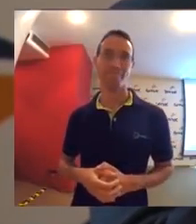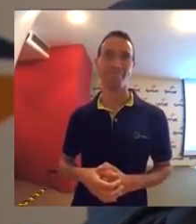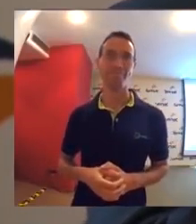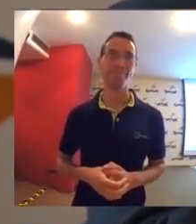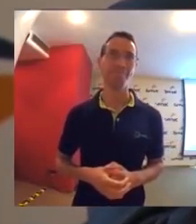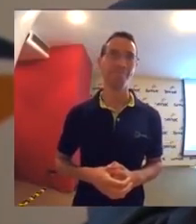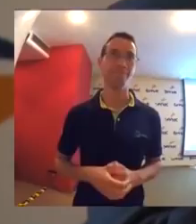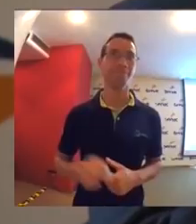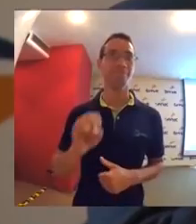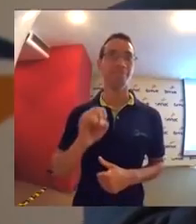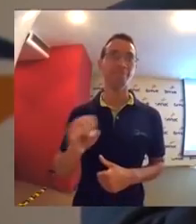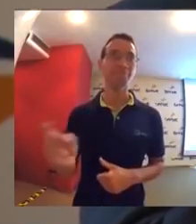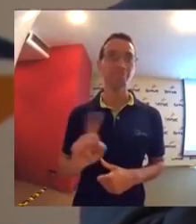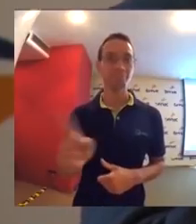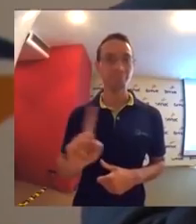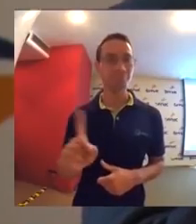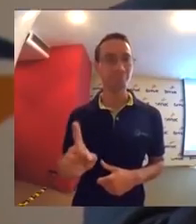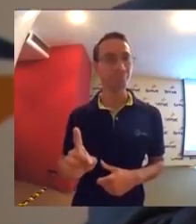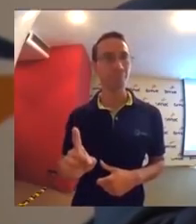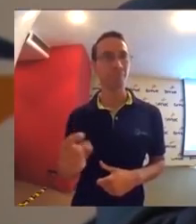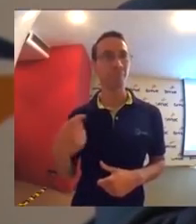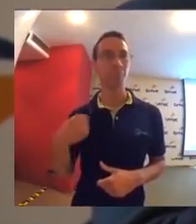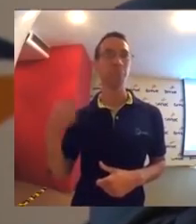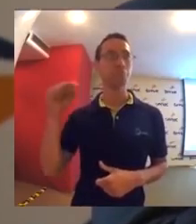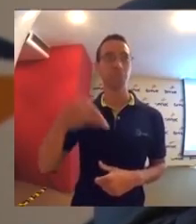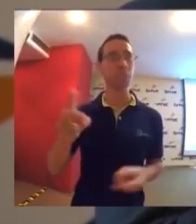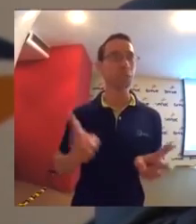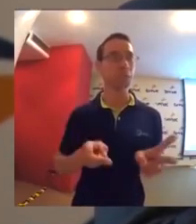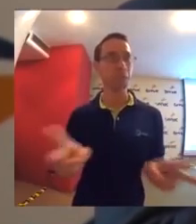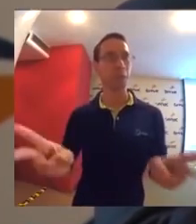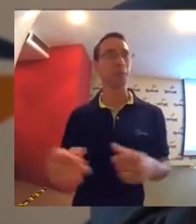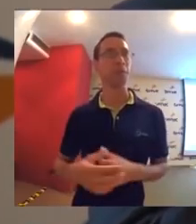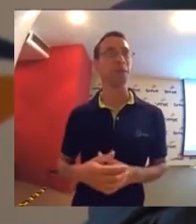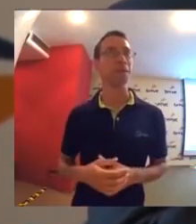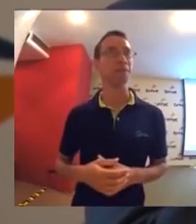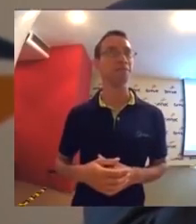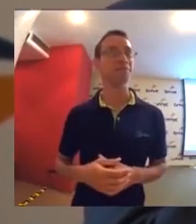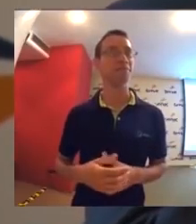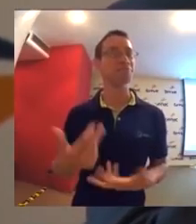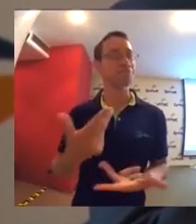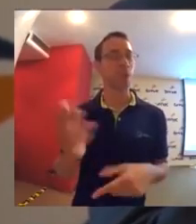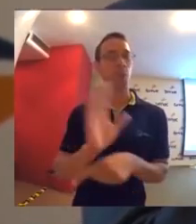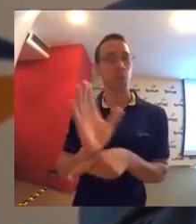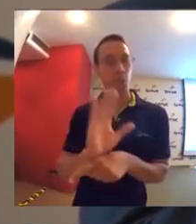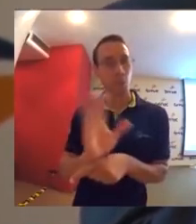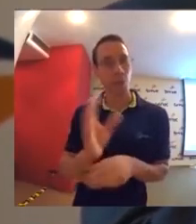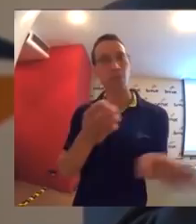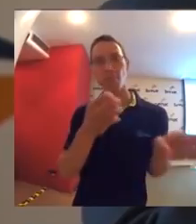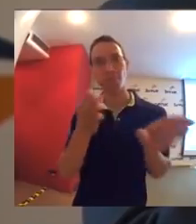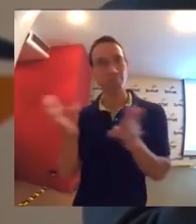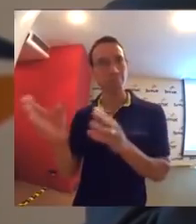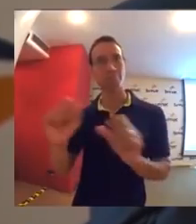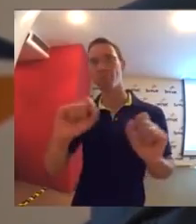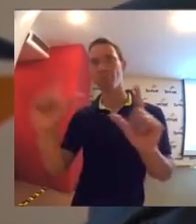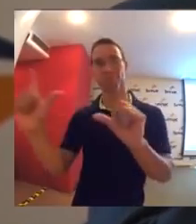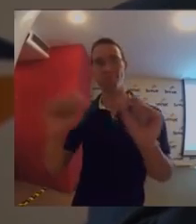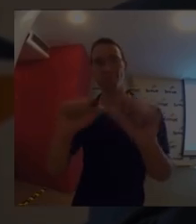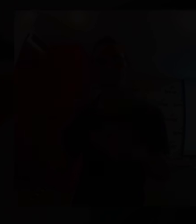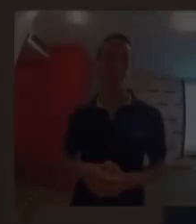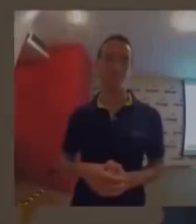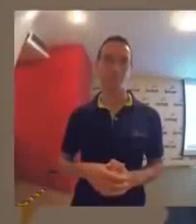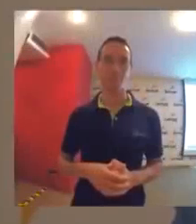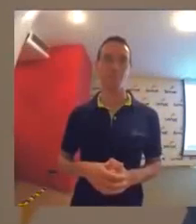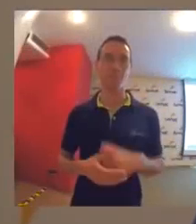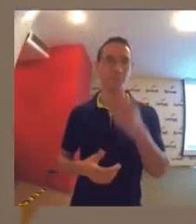Se não houver, eu já venho sempre prevenido com um videozinho para passar umas imagens que suscitam